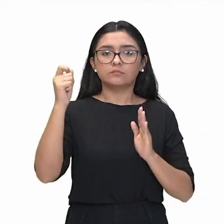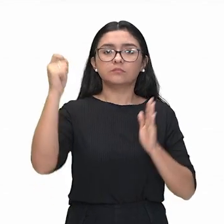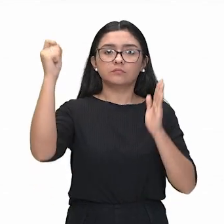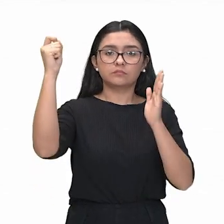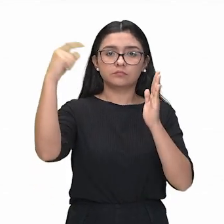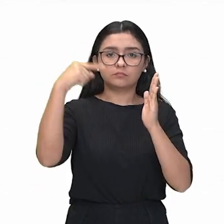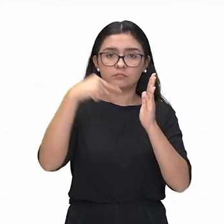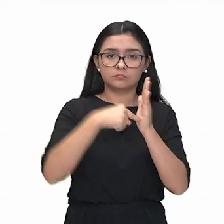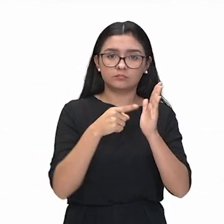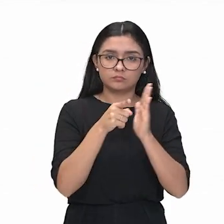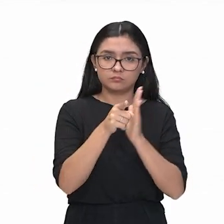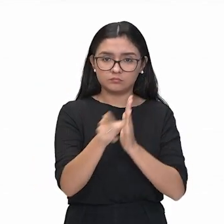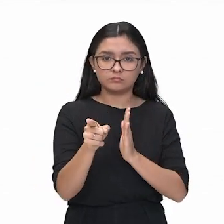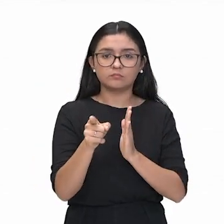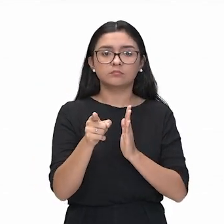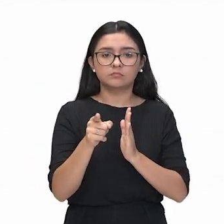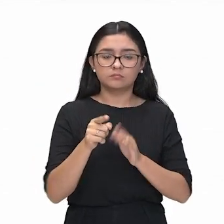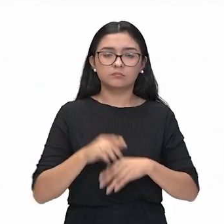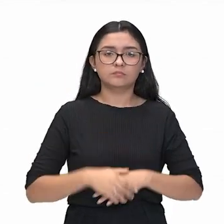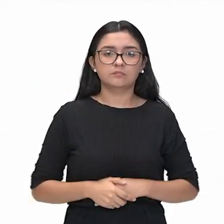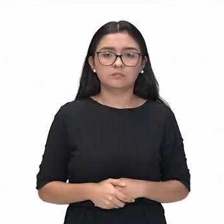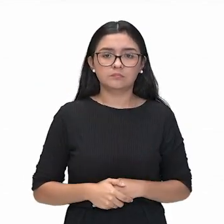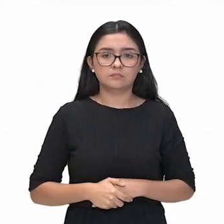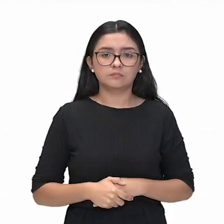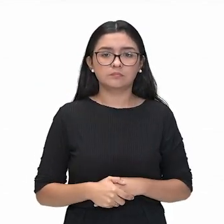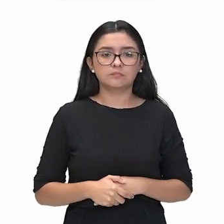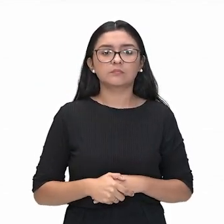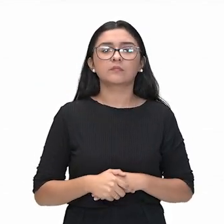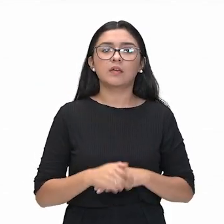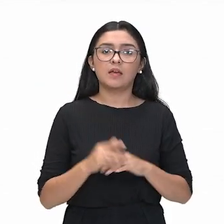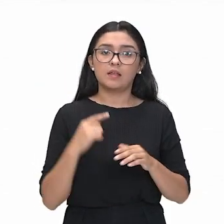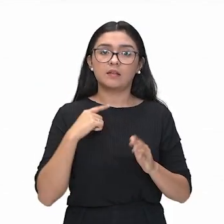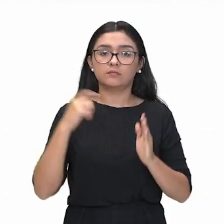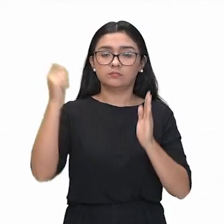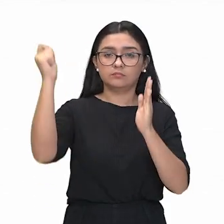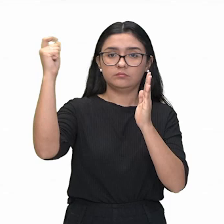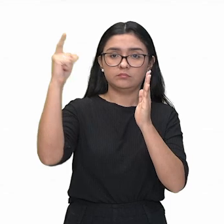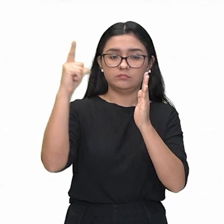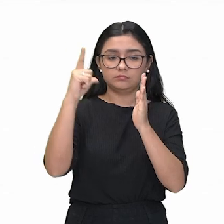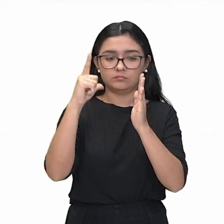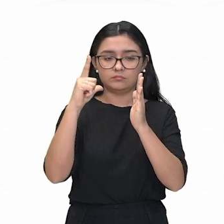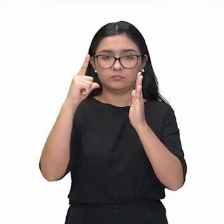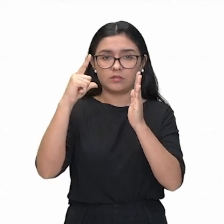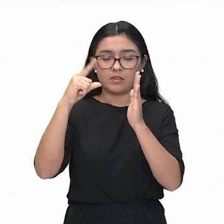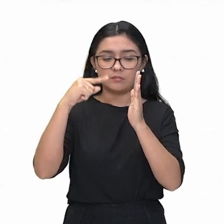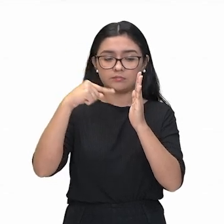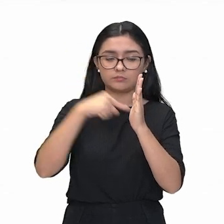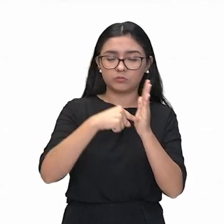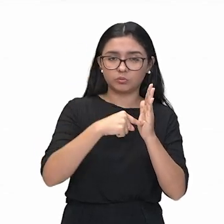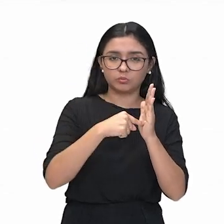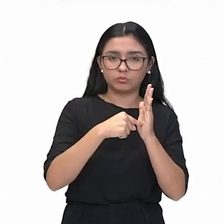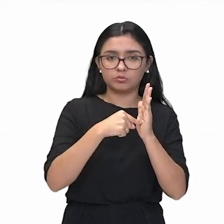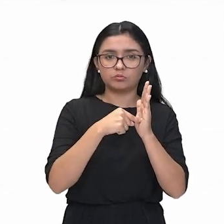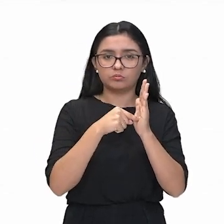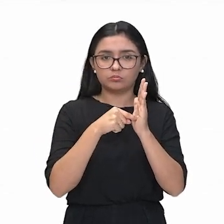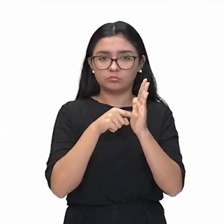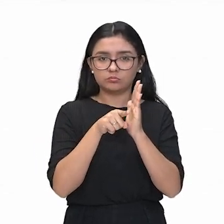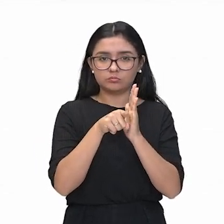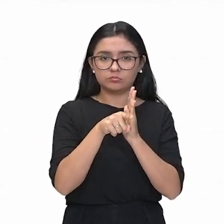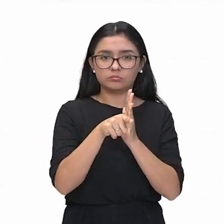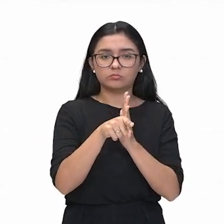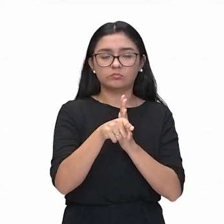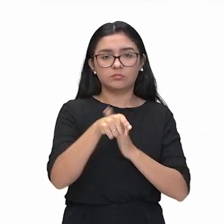em uma superfície. Essa luz, ela muda de direção ou muda de sentido, mas ela continua no mesmo meio